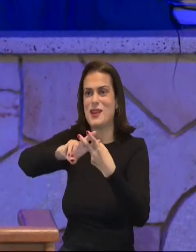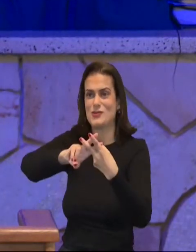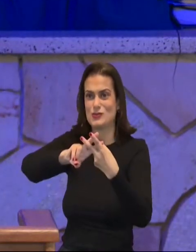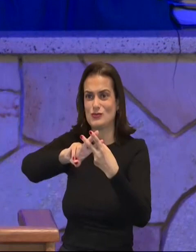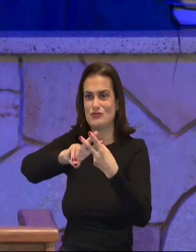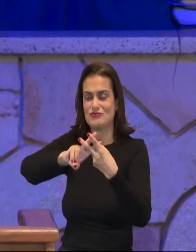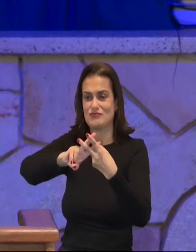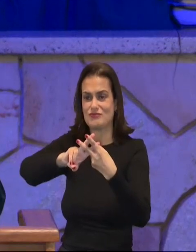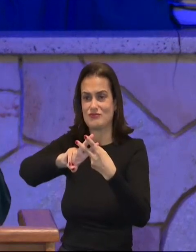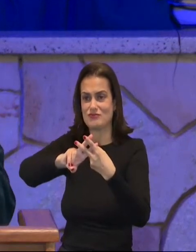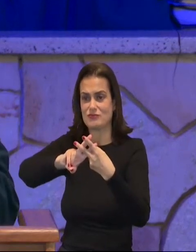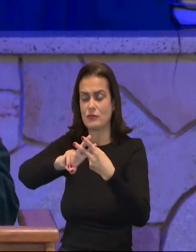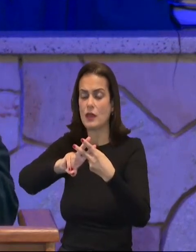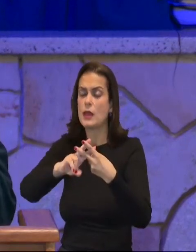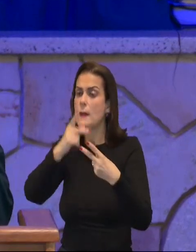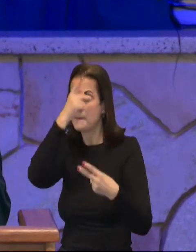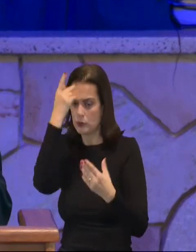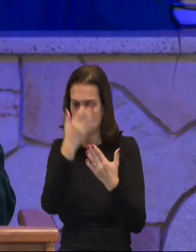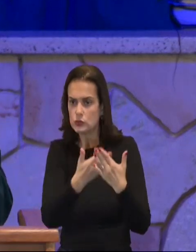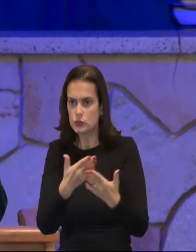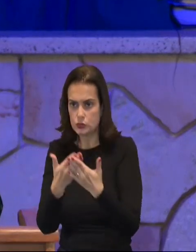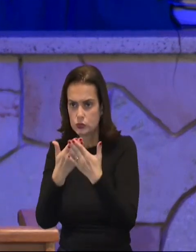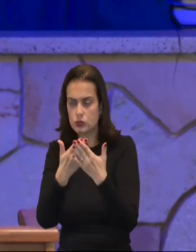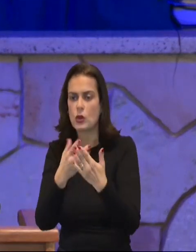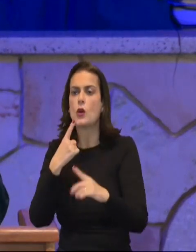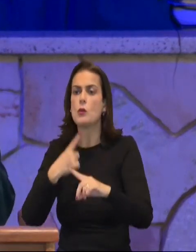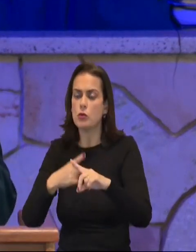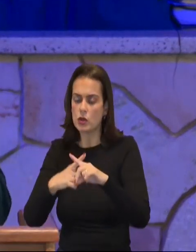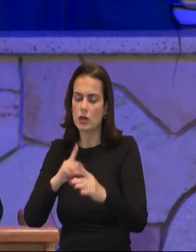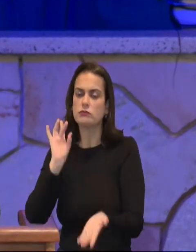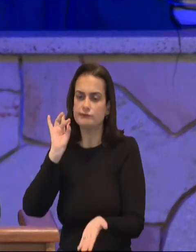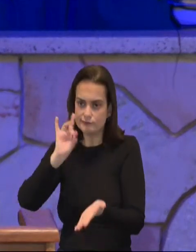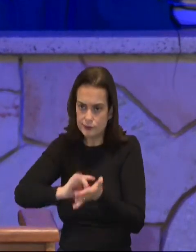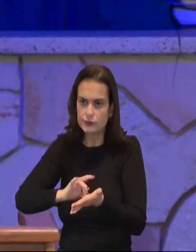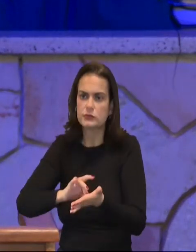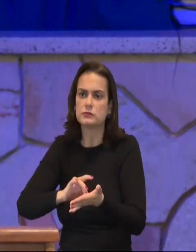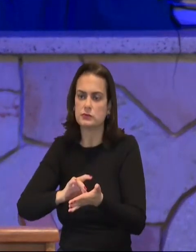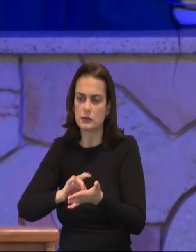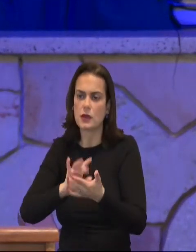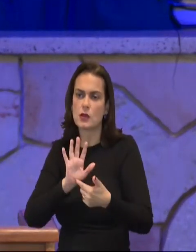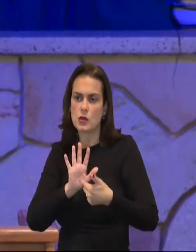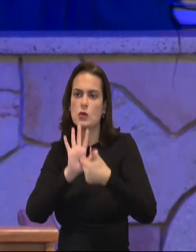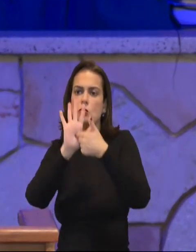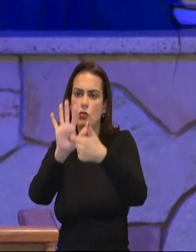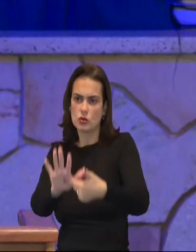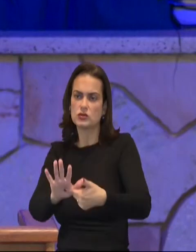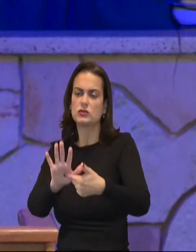os principais comentaristas, porque de fato se apresentavam com o formato